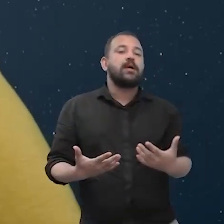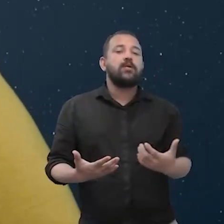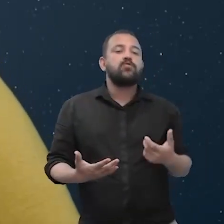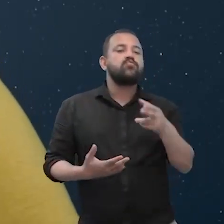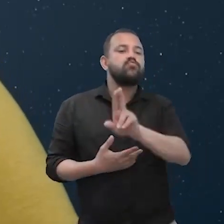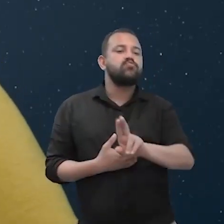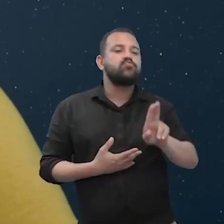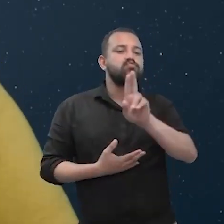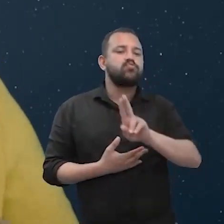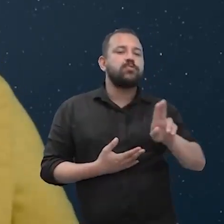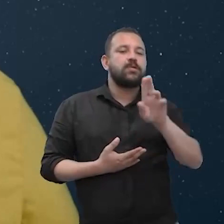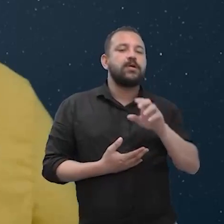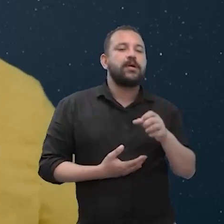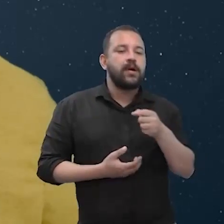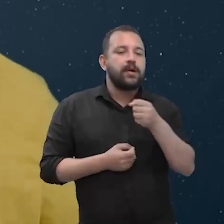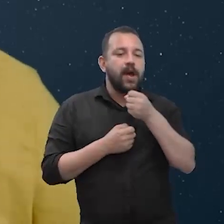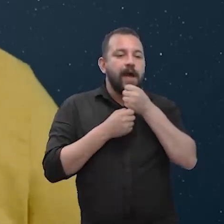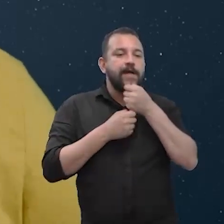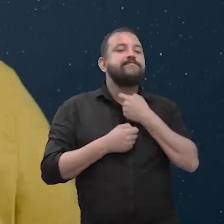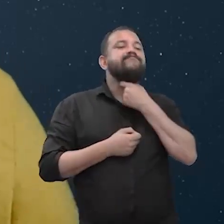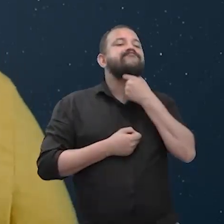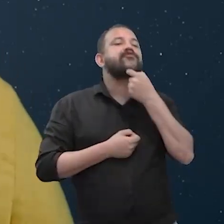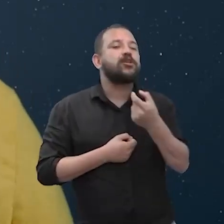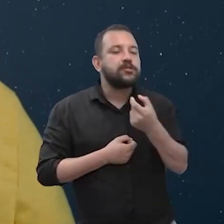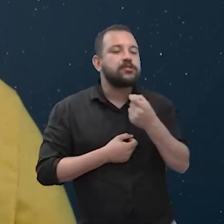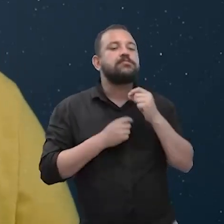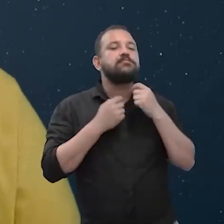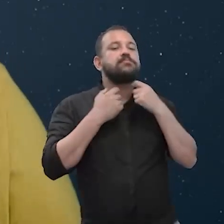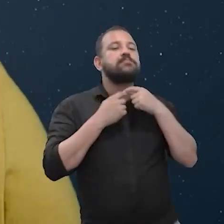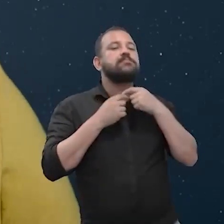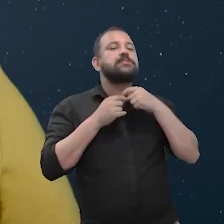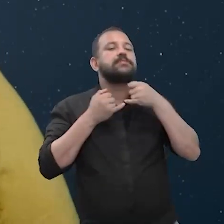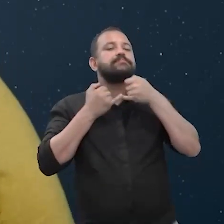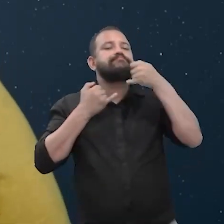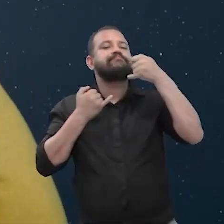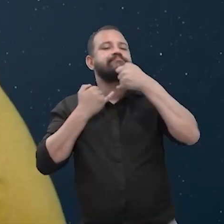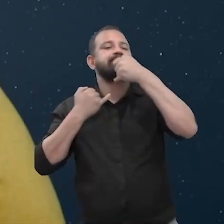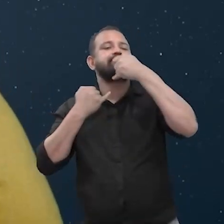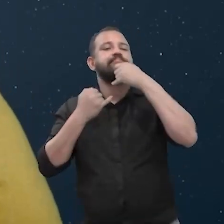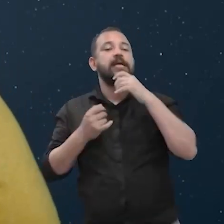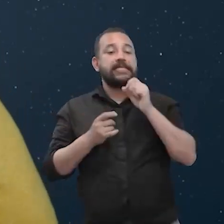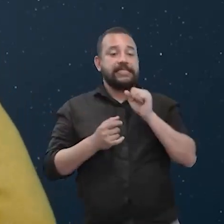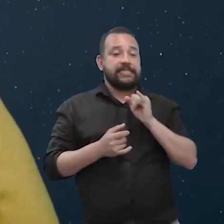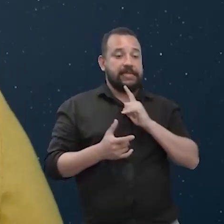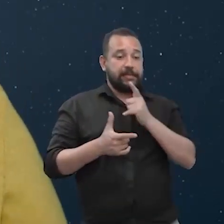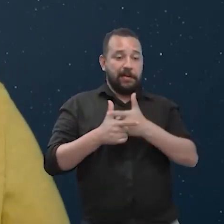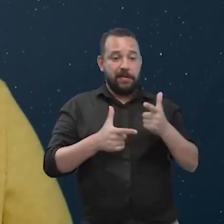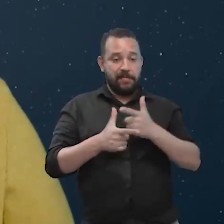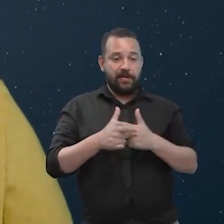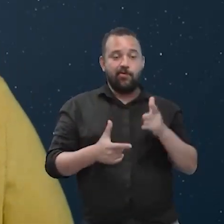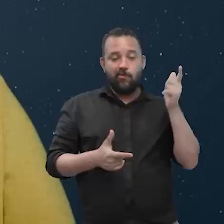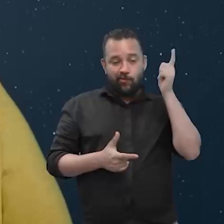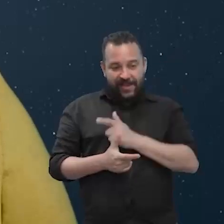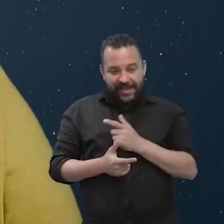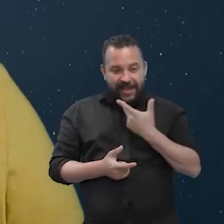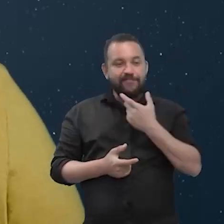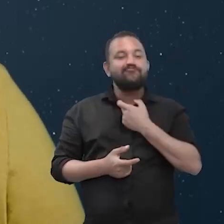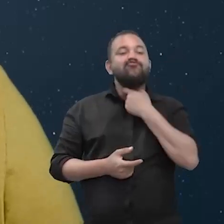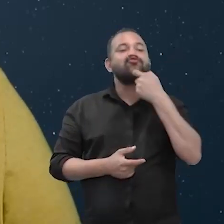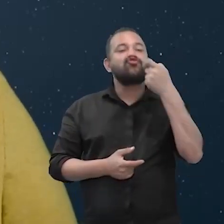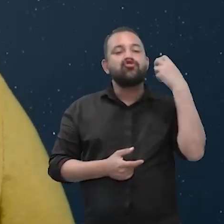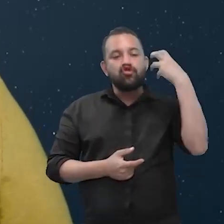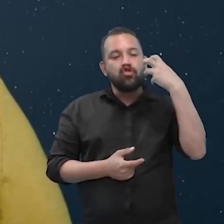recurso que eu utilizo aqui, que são as cordas vocais. Então, se eu tivesse com um problema nas cordas vocais, eu não conseguiria emitir fonemas, eu não conseguiria emitir